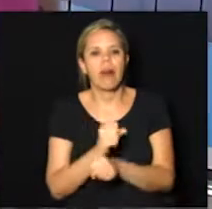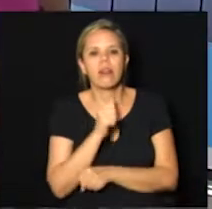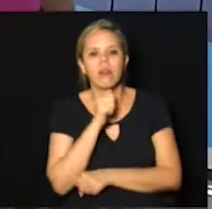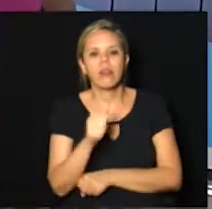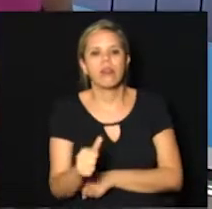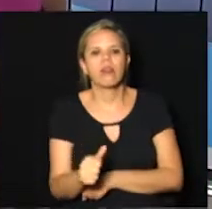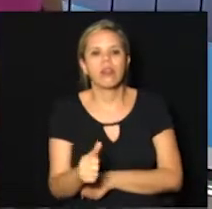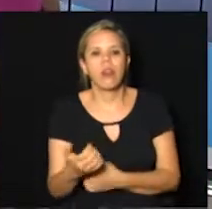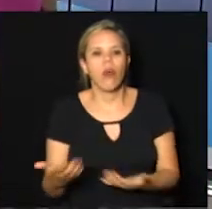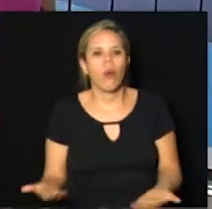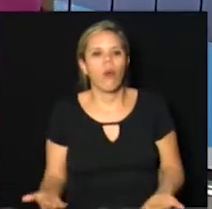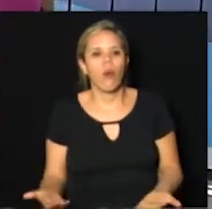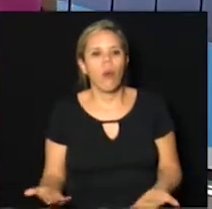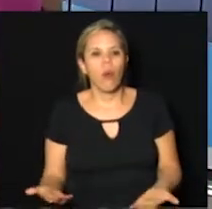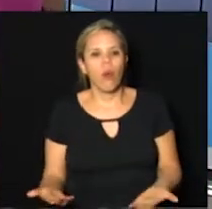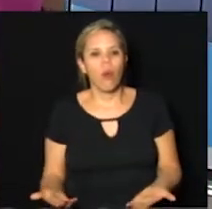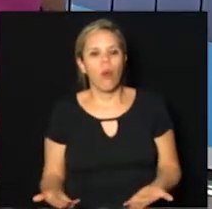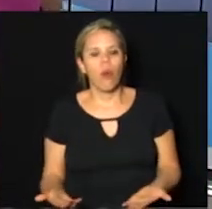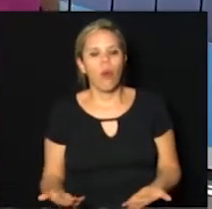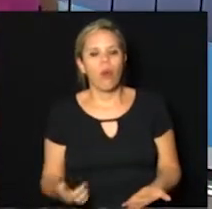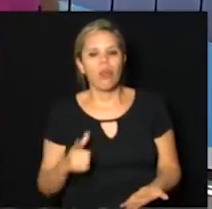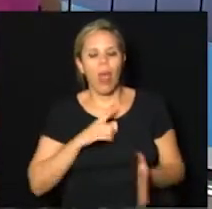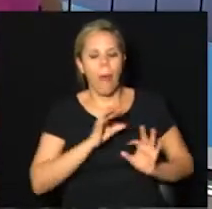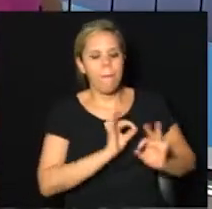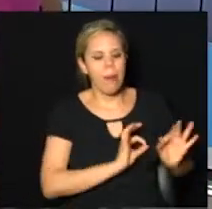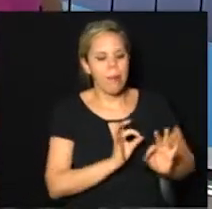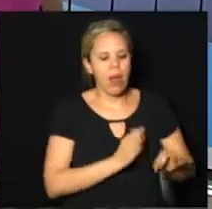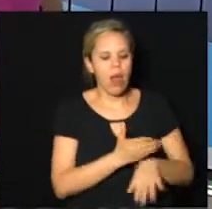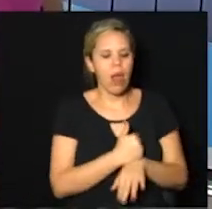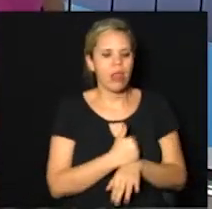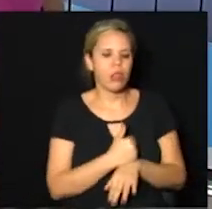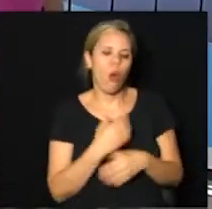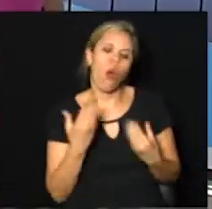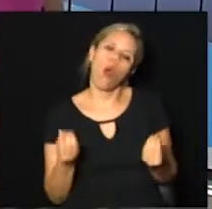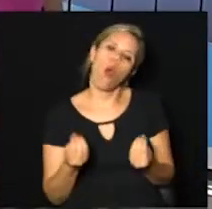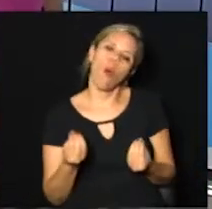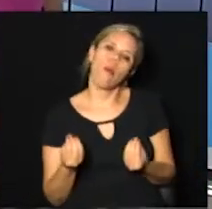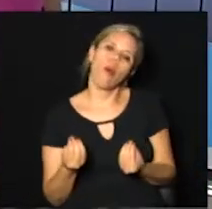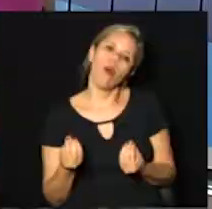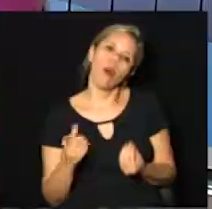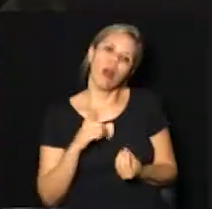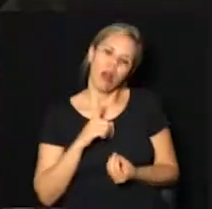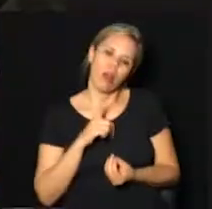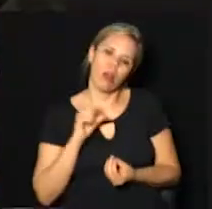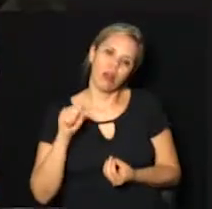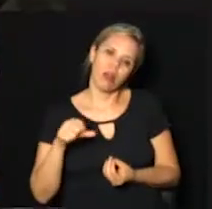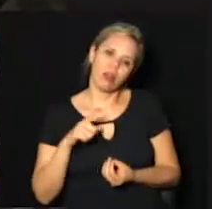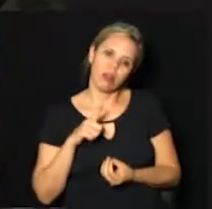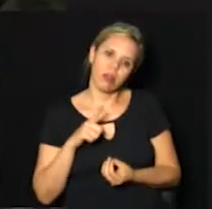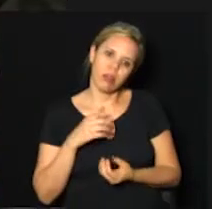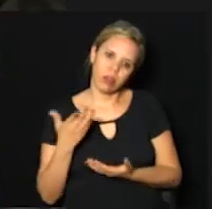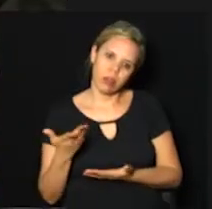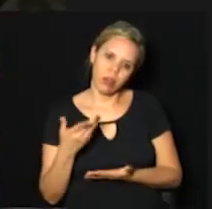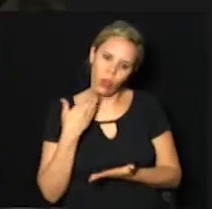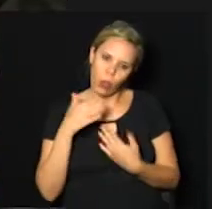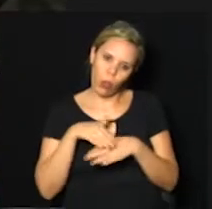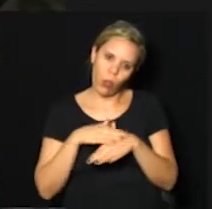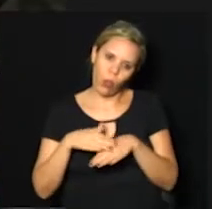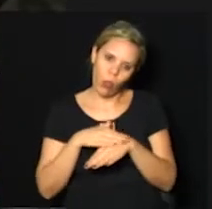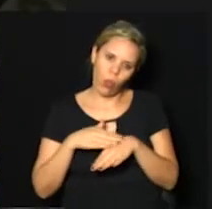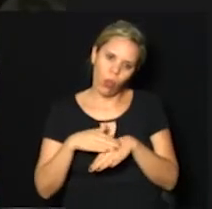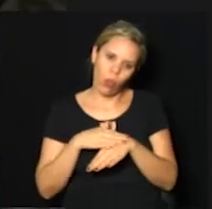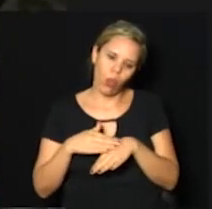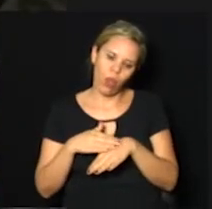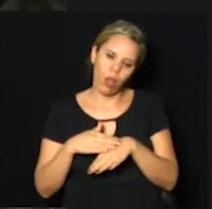Tem um preparo? Acho que é mais o estilo de vida, né? Tem. É isso que a gente está conversando, mudar estilo